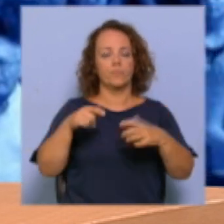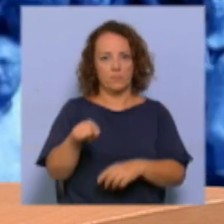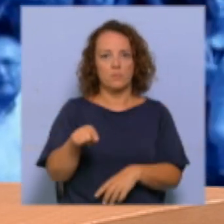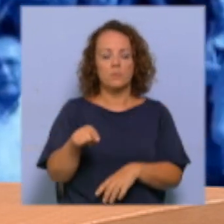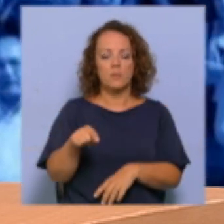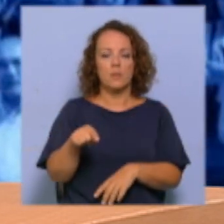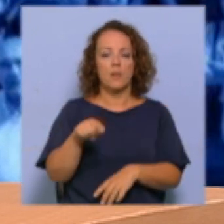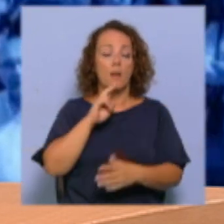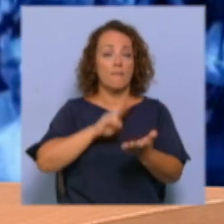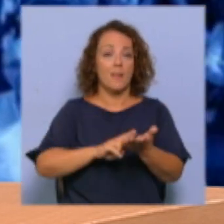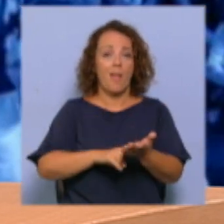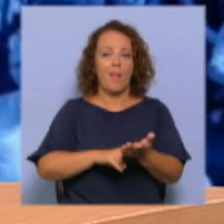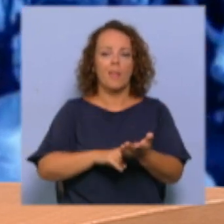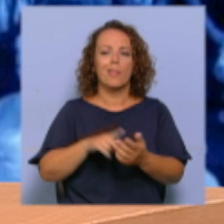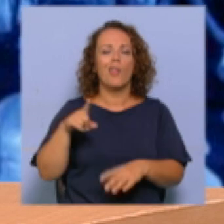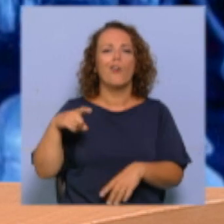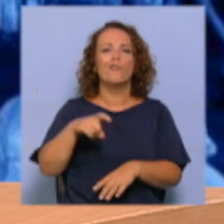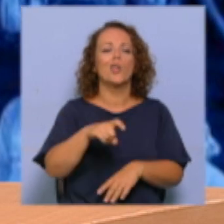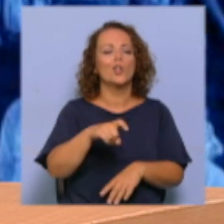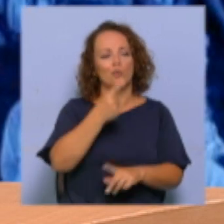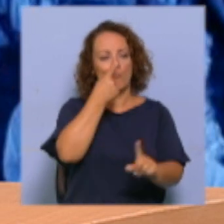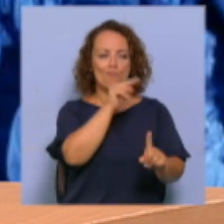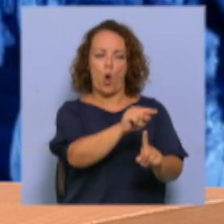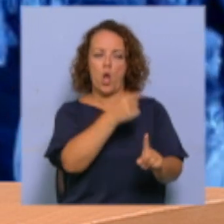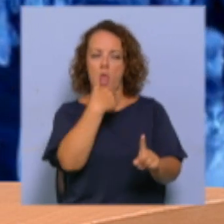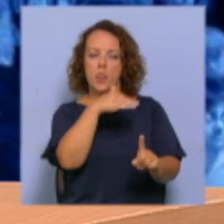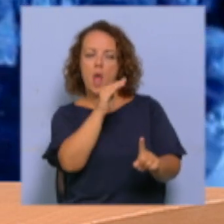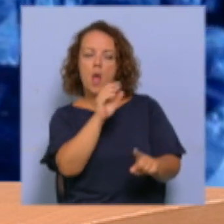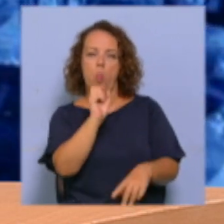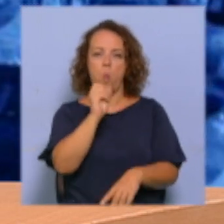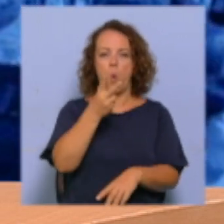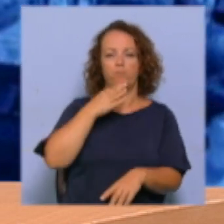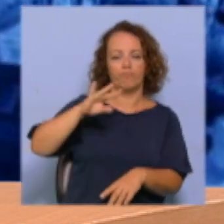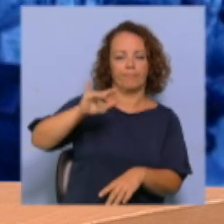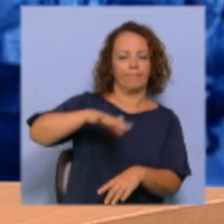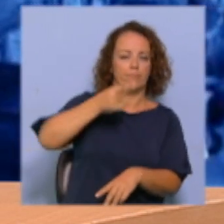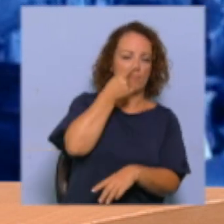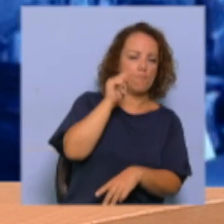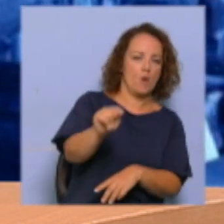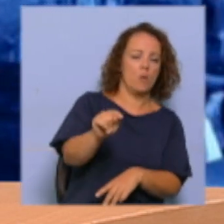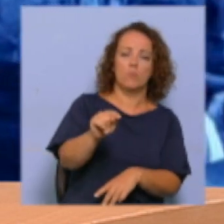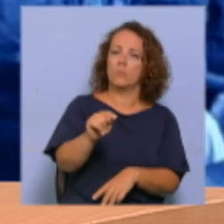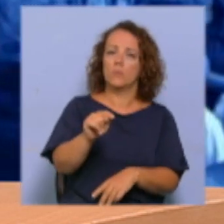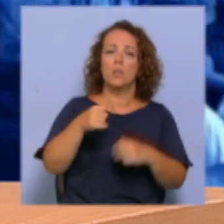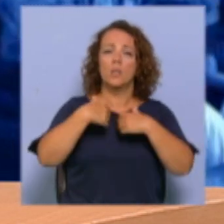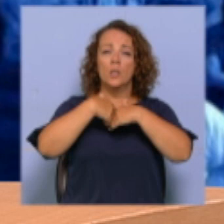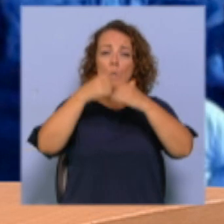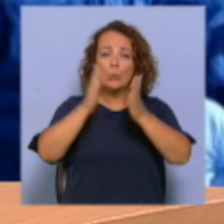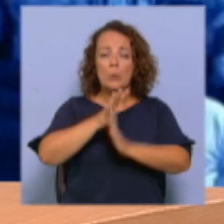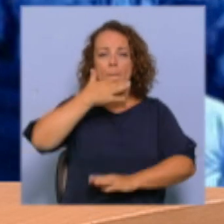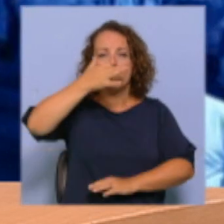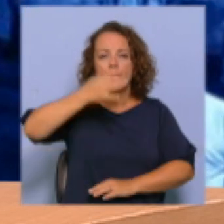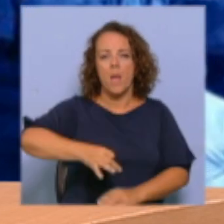que de facto não escolhe idades, não escolhe continentes, não escolhe todos os países, todas as